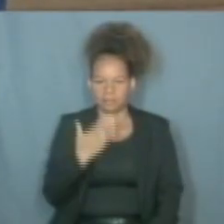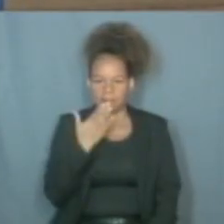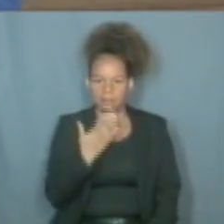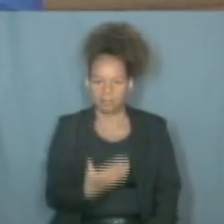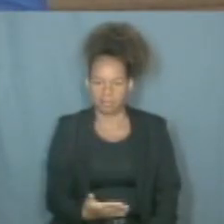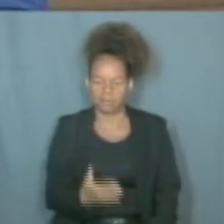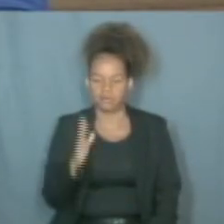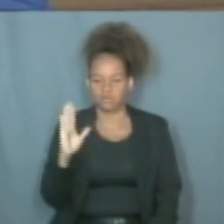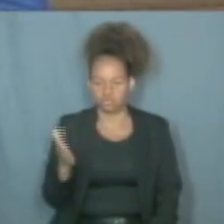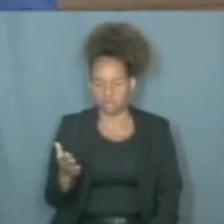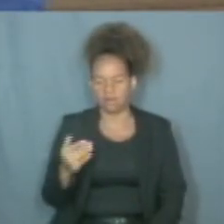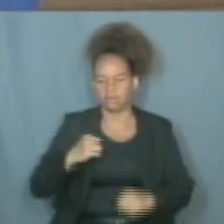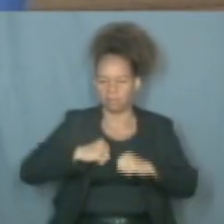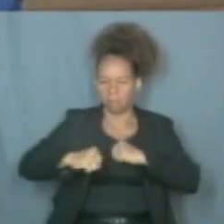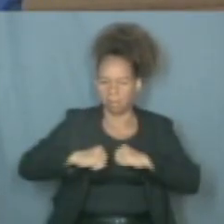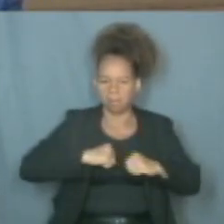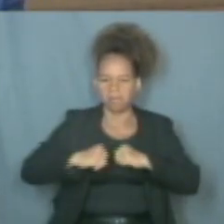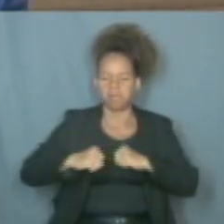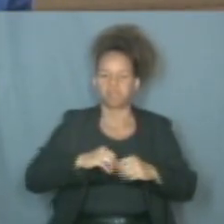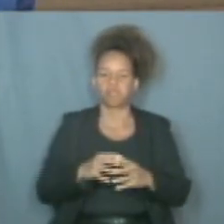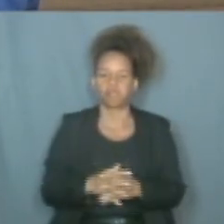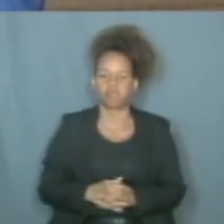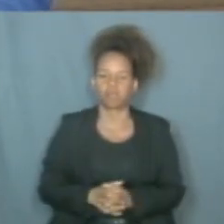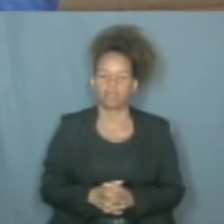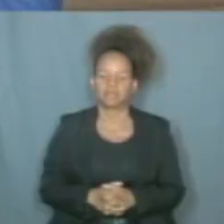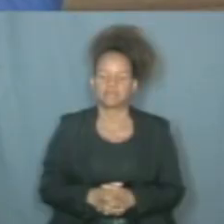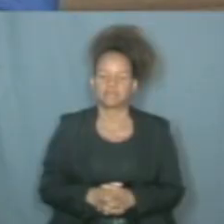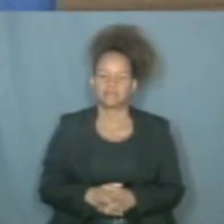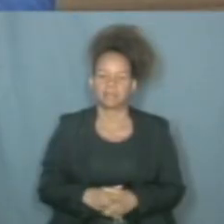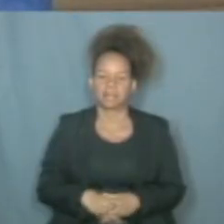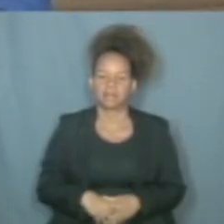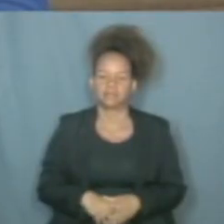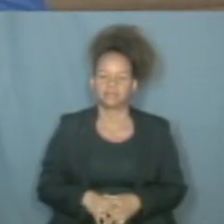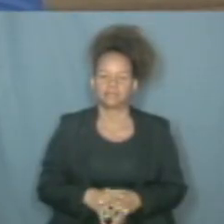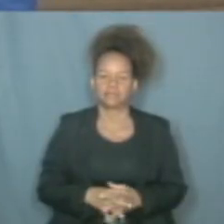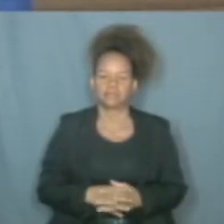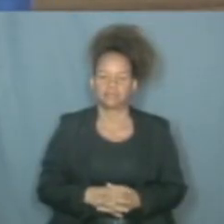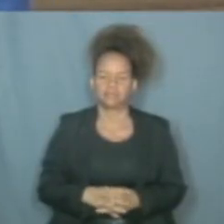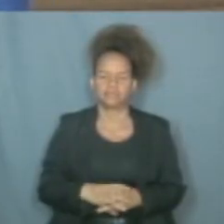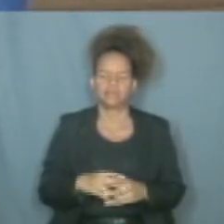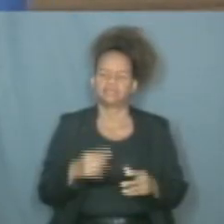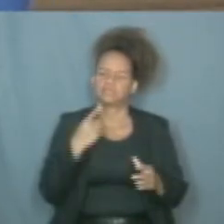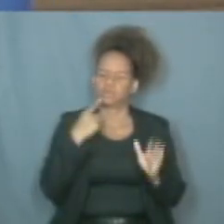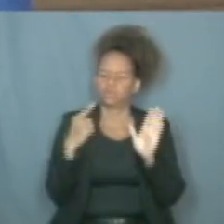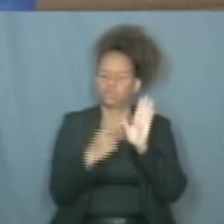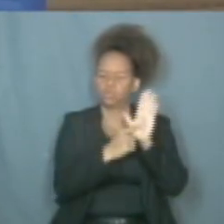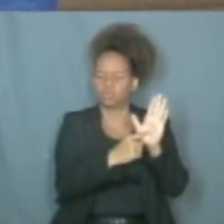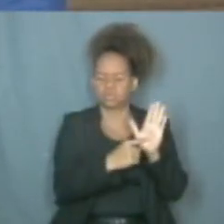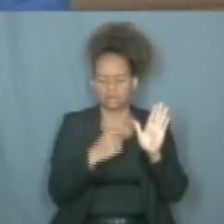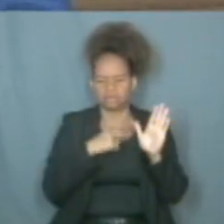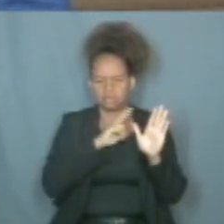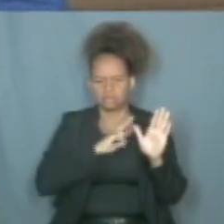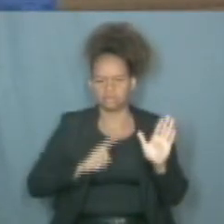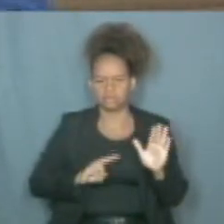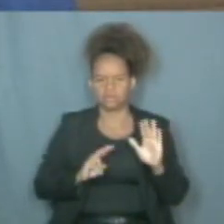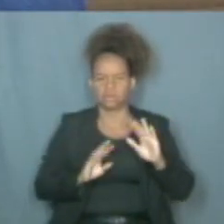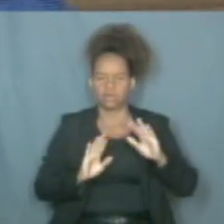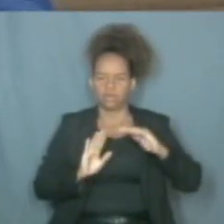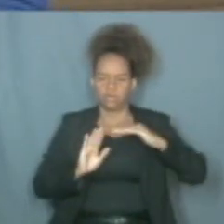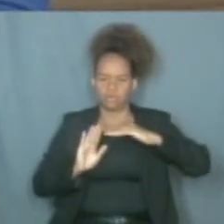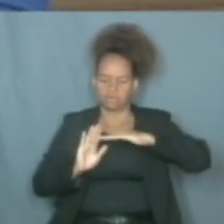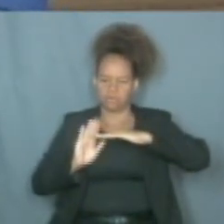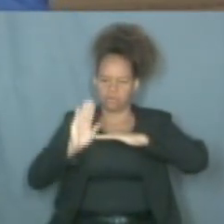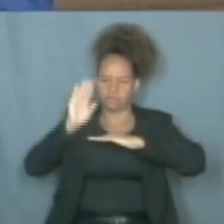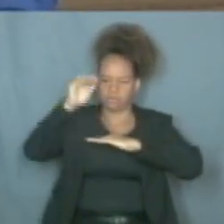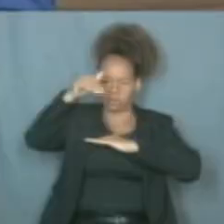aqui já foi muito debatido, mas só para deixar claro aqui. Recebemos uma denúncia no gabinete de que, descendo o viaduto, sempre